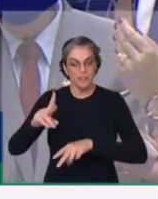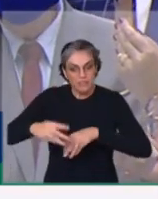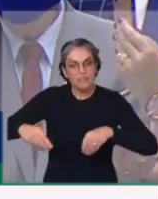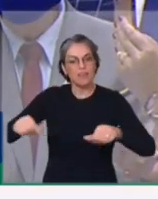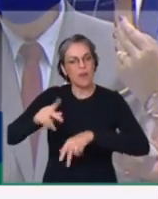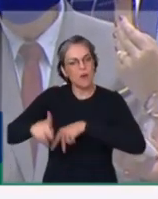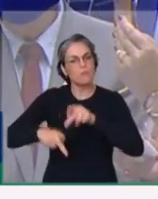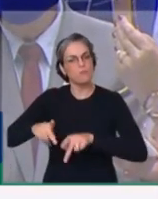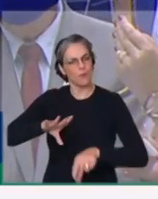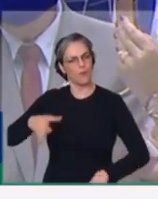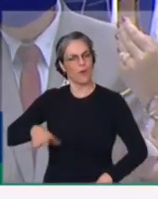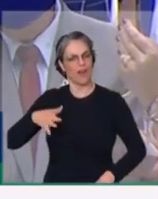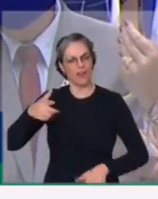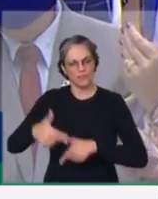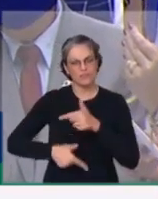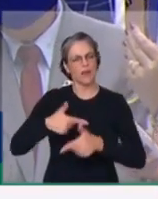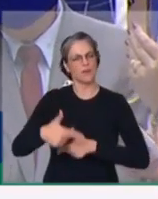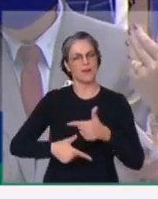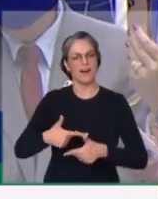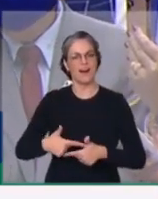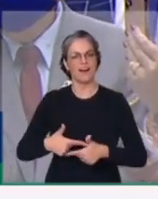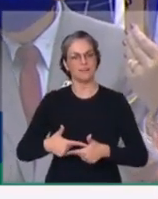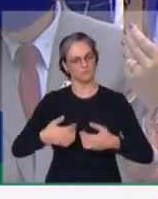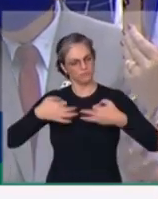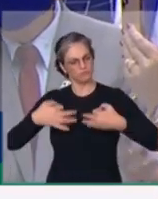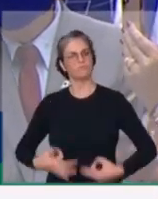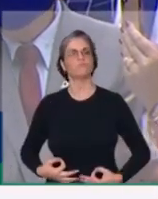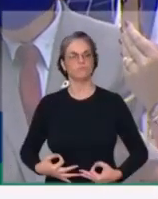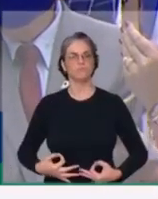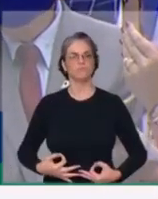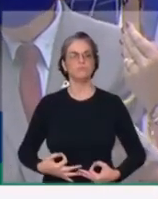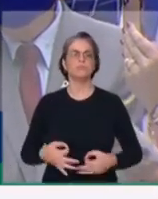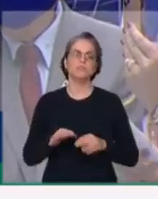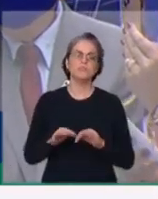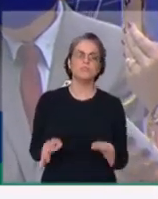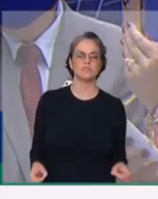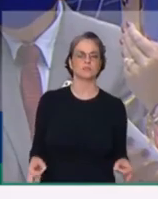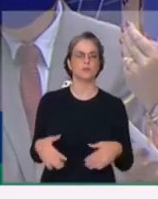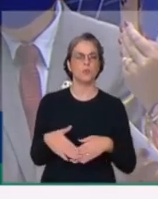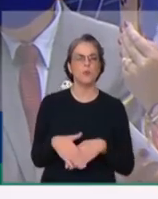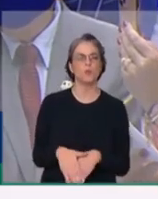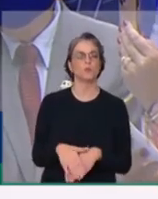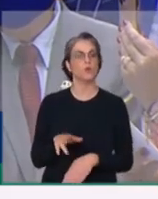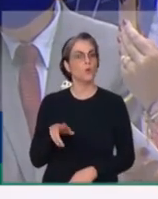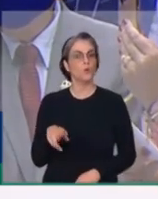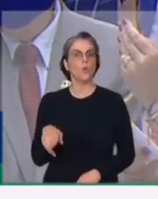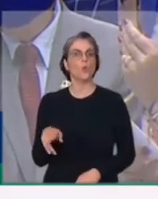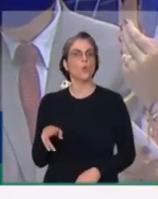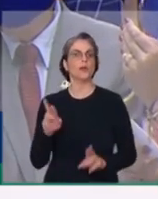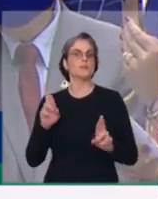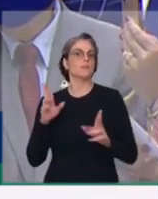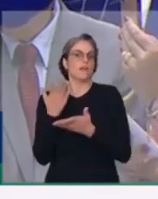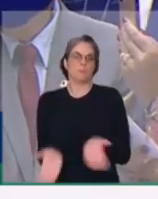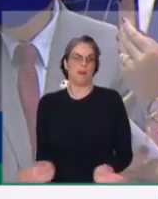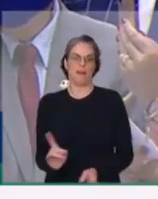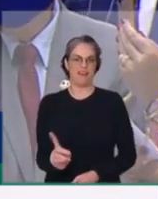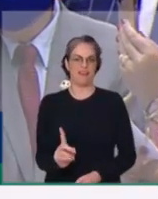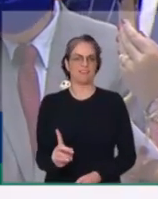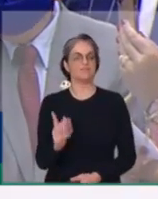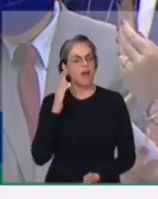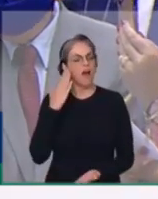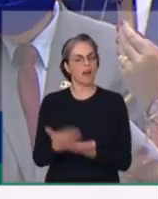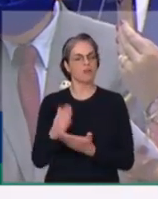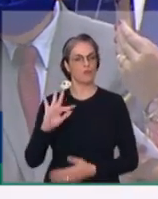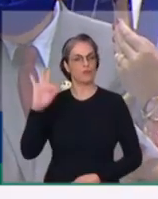guerreira, trabalhadora, decente, humilde e que nunca perde a esperança num futuro